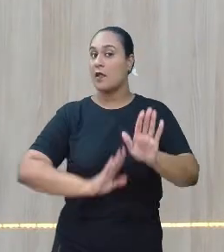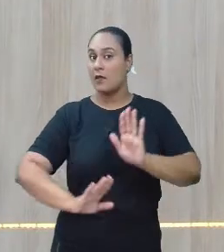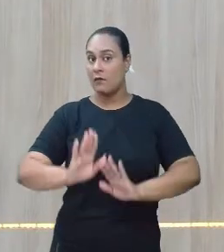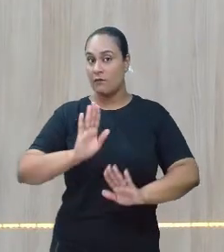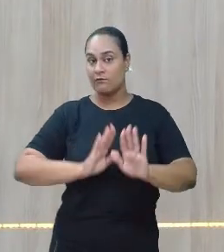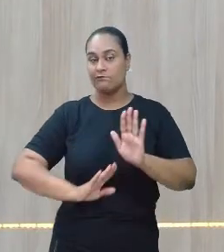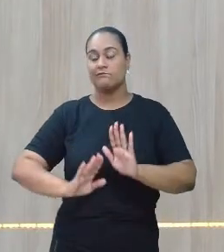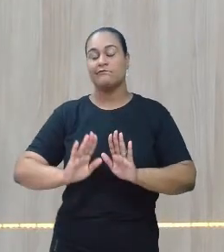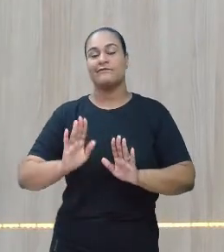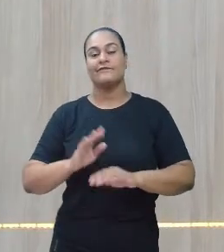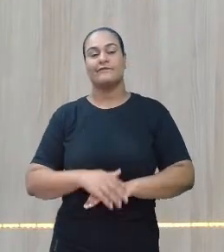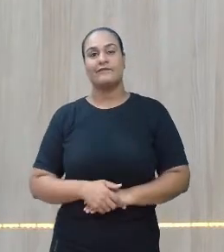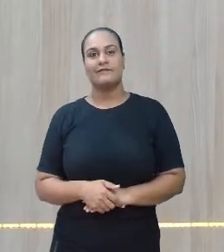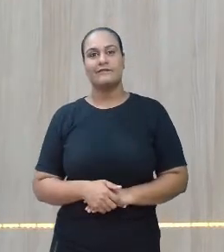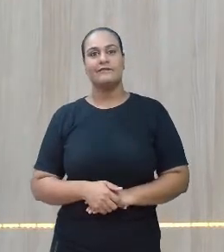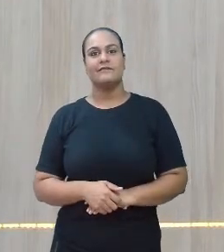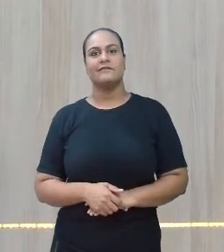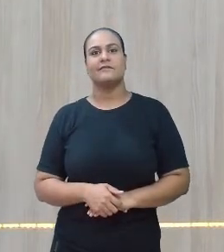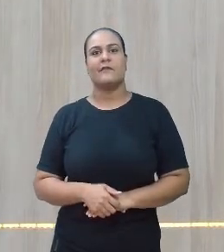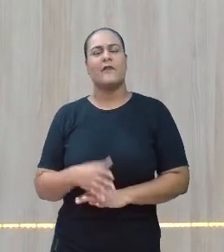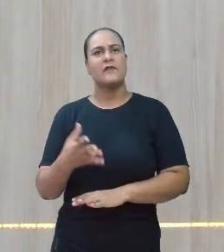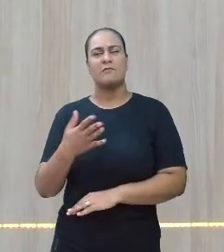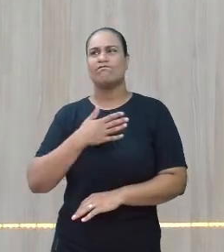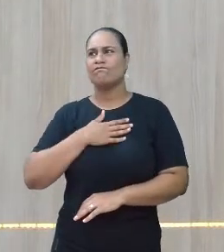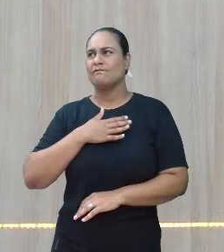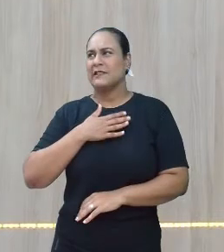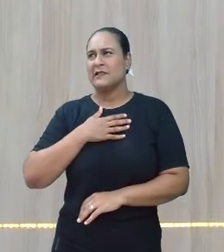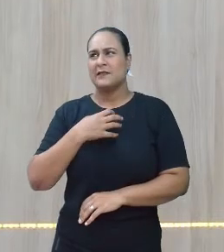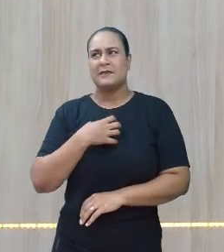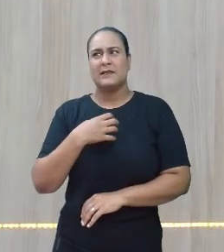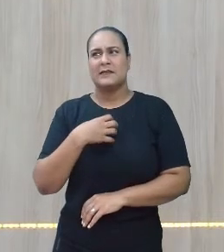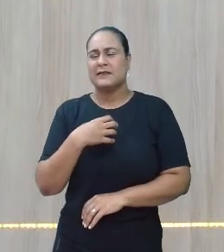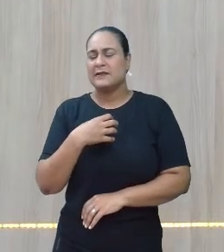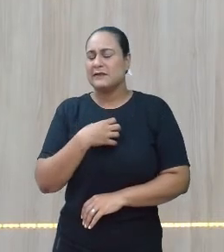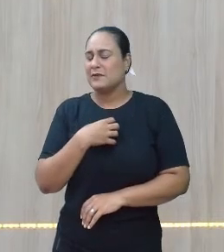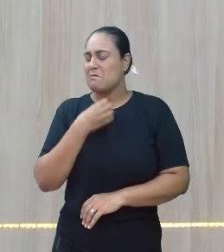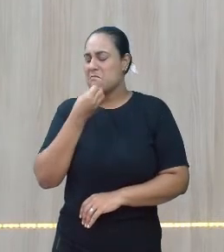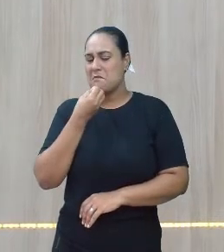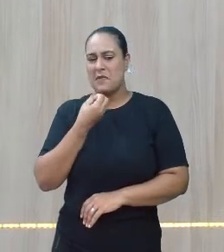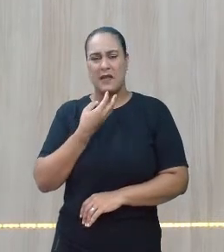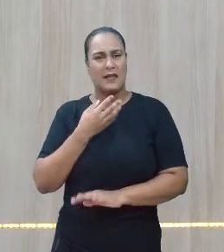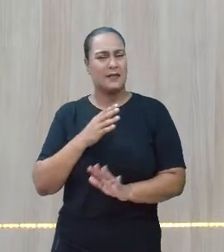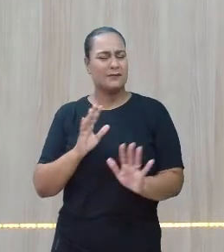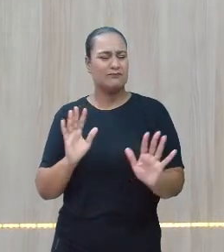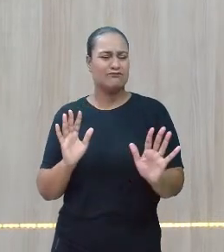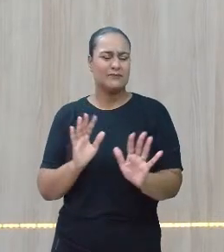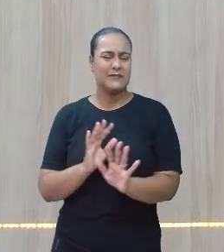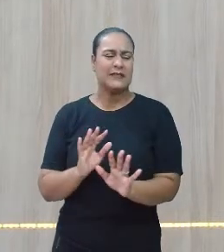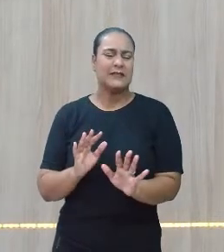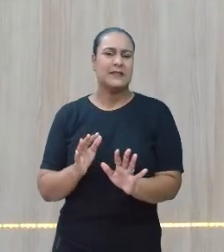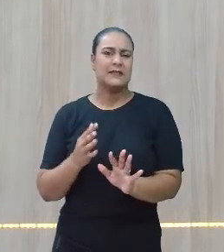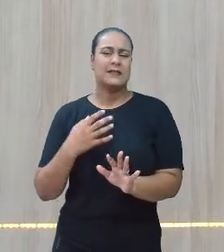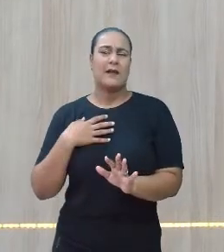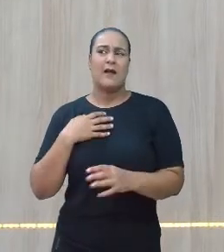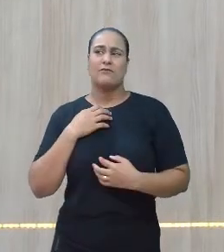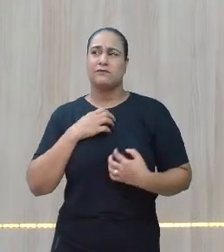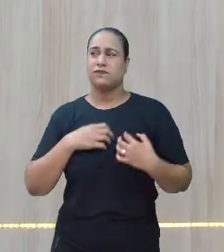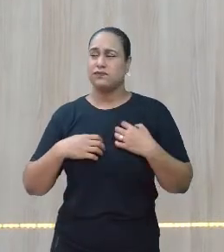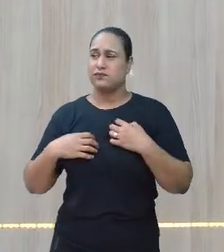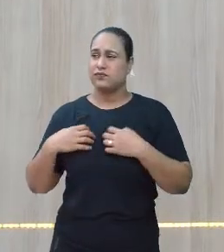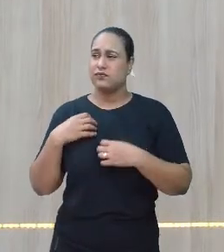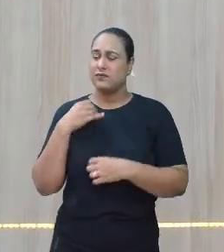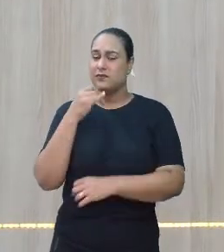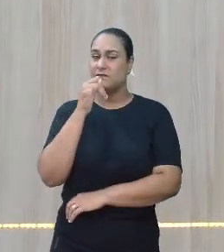Diante de estar, você não está bem, né? Acha que desacelerou demais, está sem querer